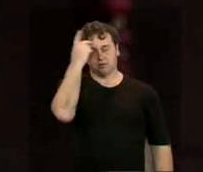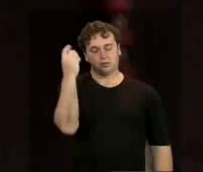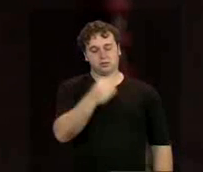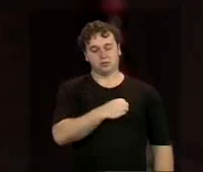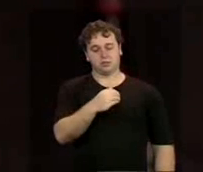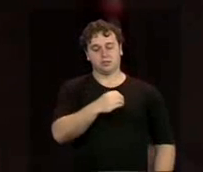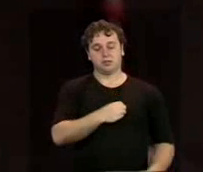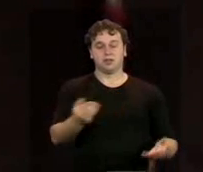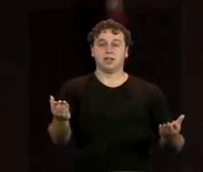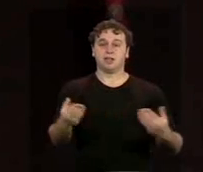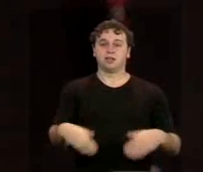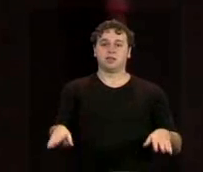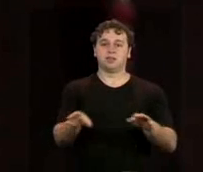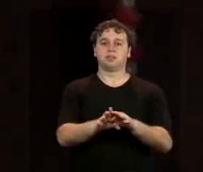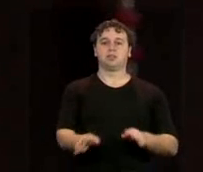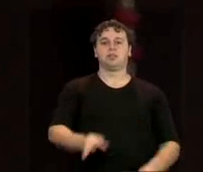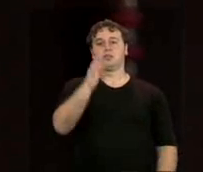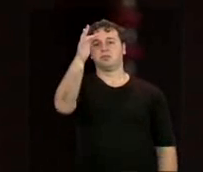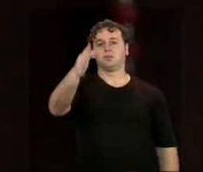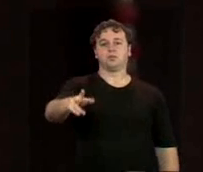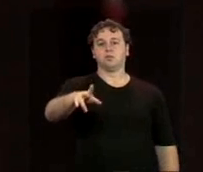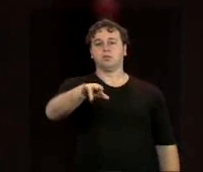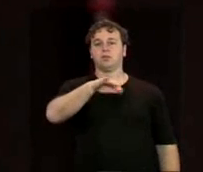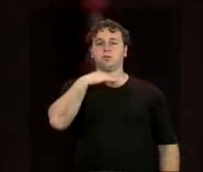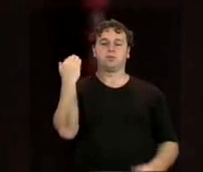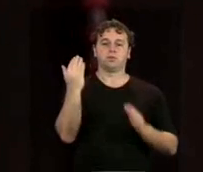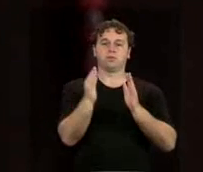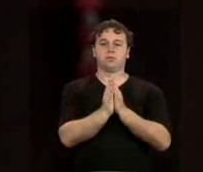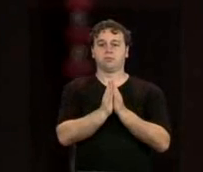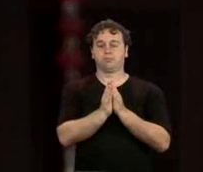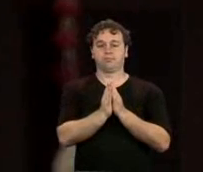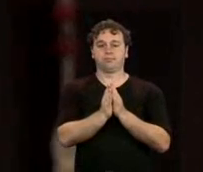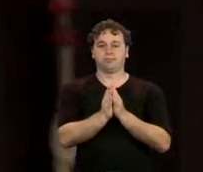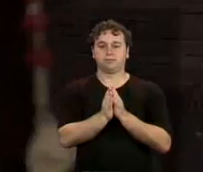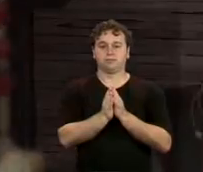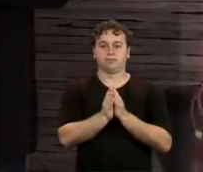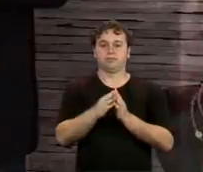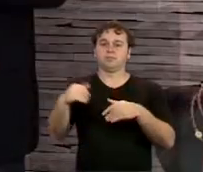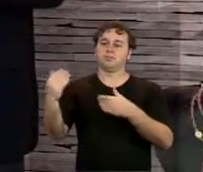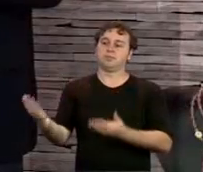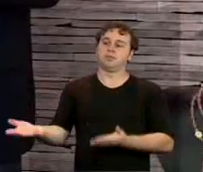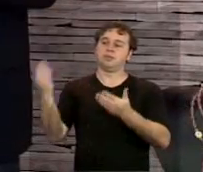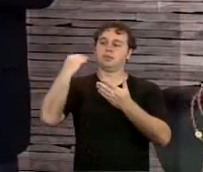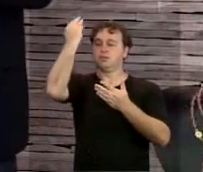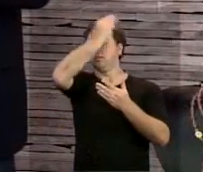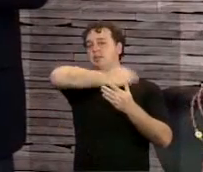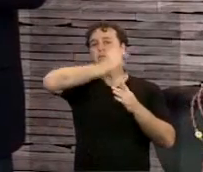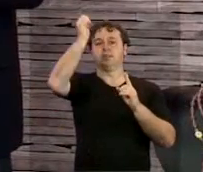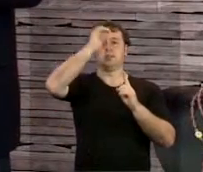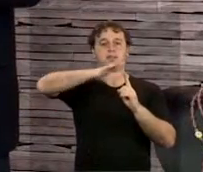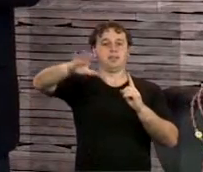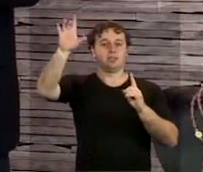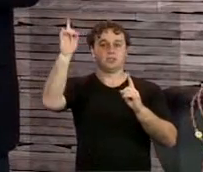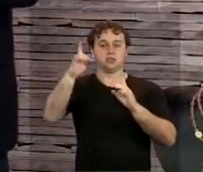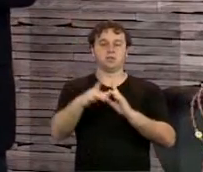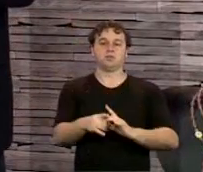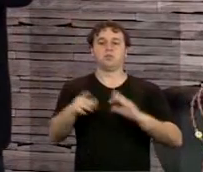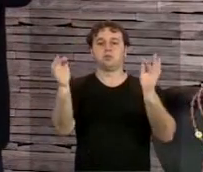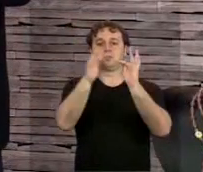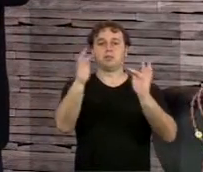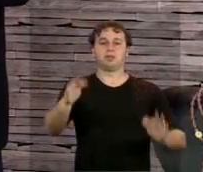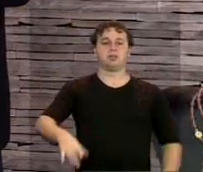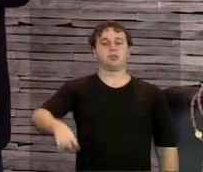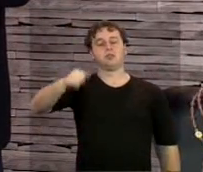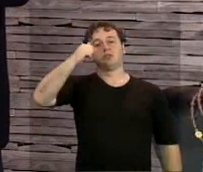por nós, pecadores, agora e na hora de nossa morte. Amém. Ave Maria, cheia de graça, o Senhor é